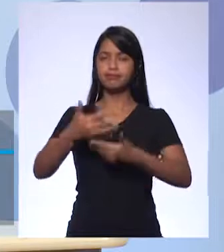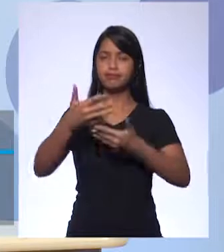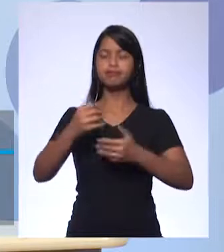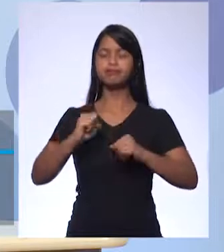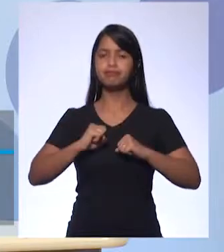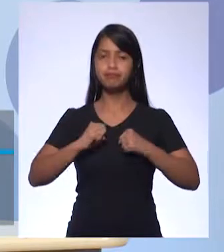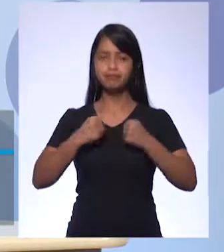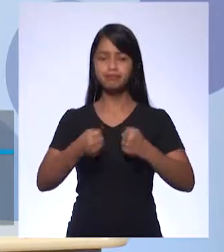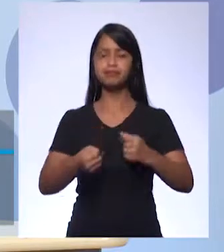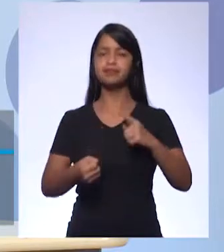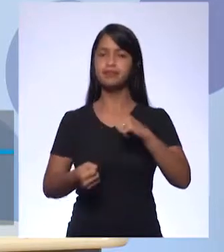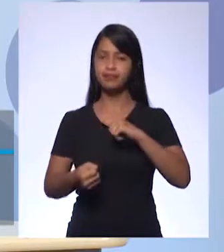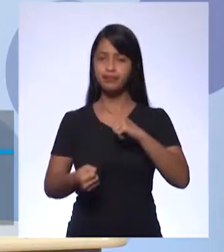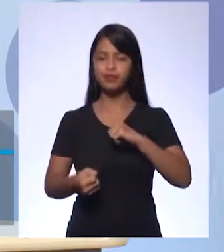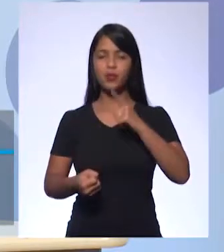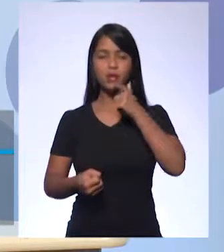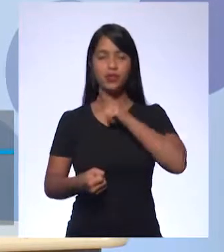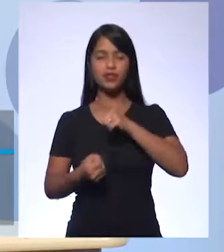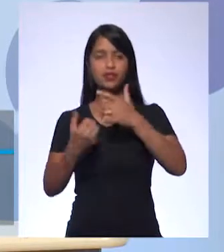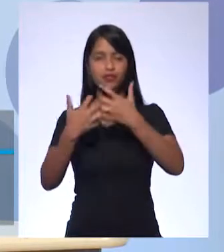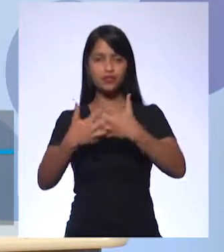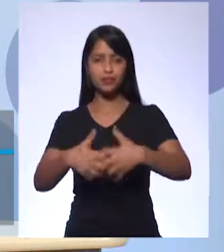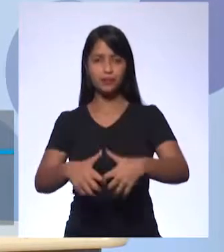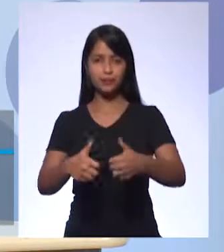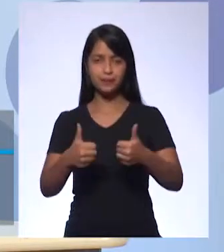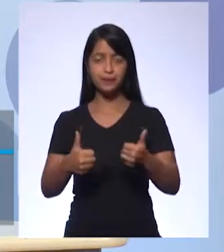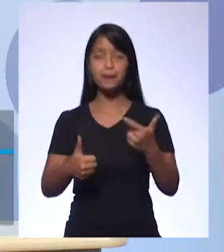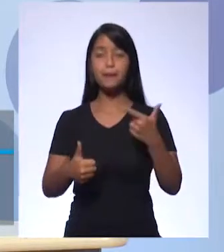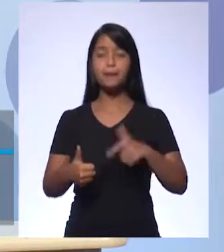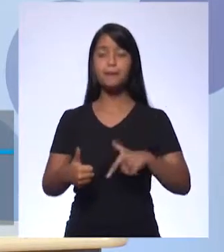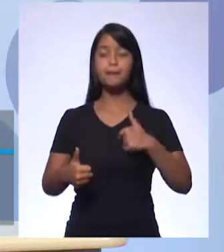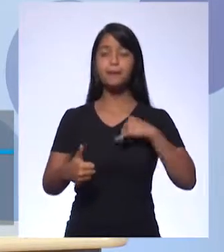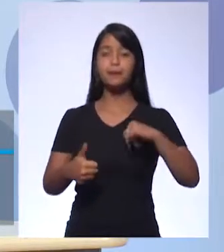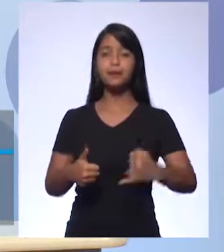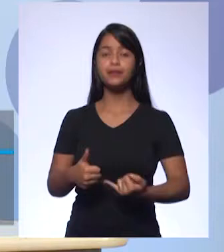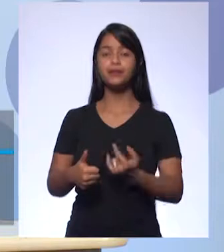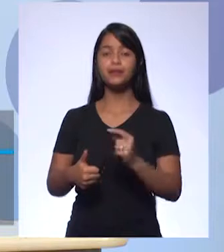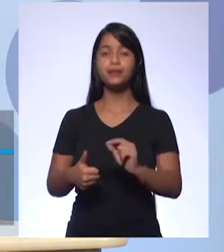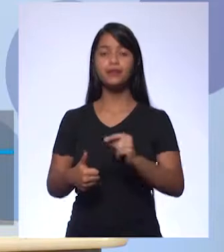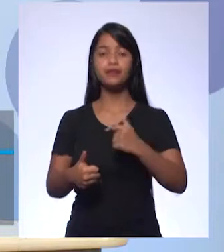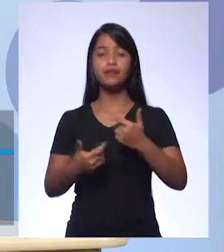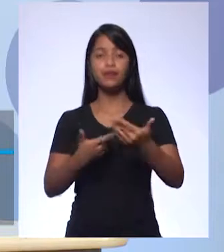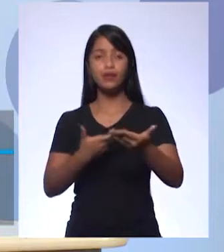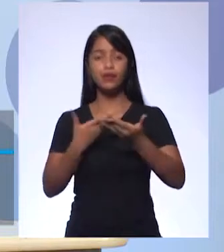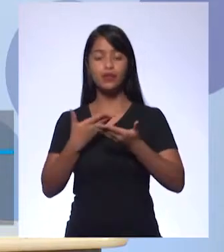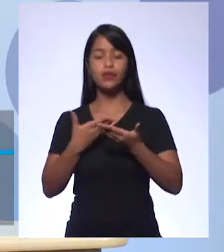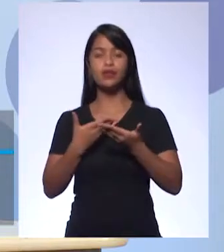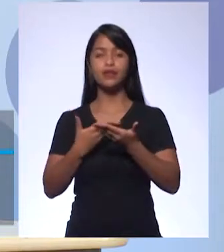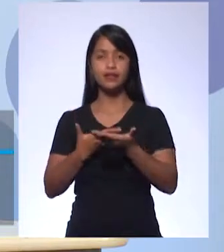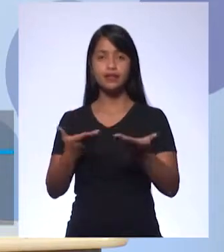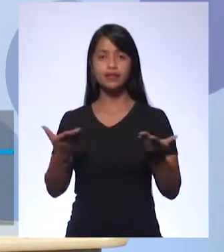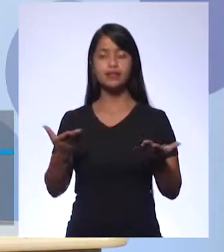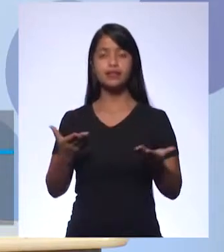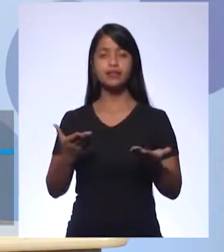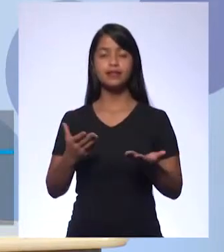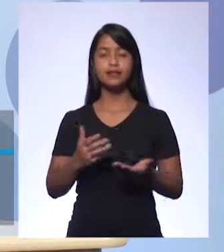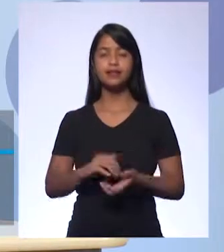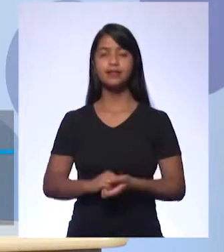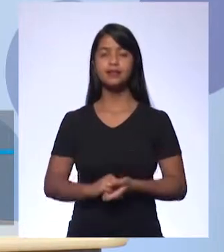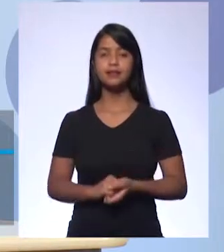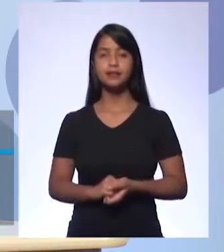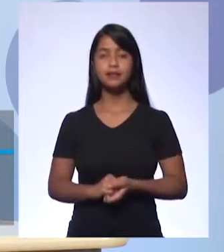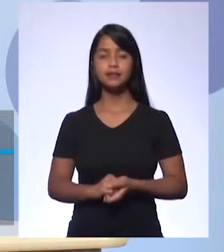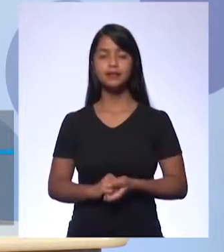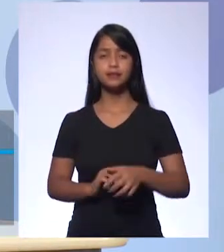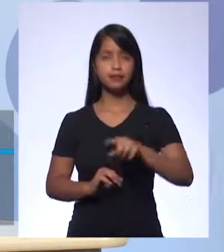essa nova mudança aí funcionar e tudo mais, e já aproveitar para convocá-los aí e convidá-los a